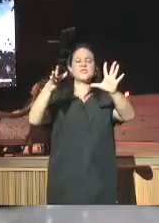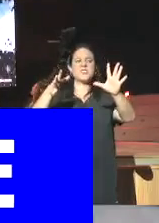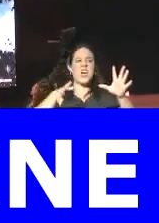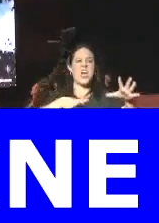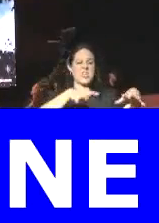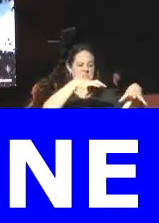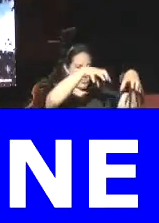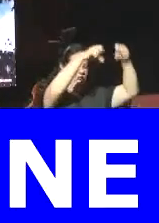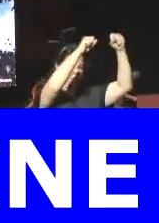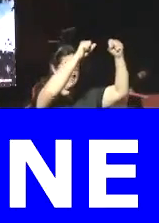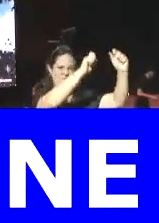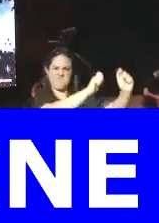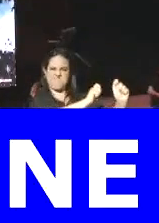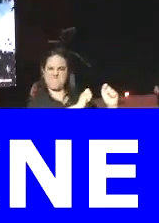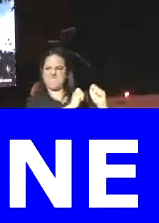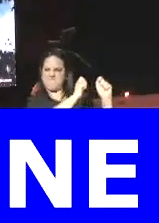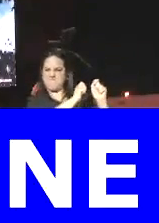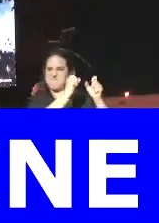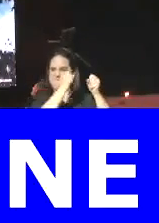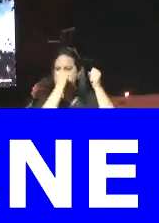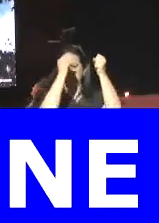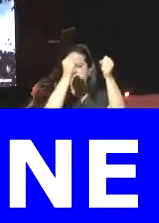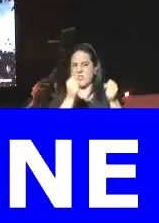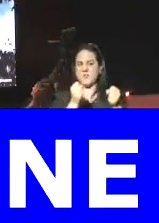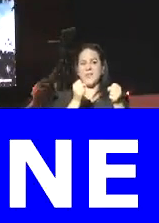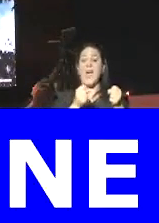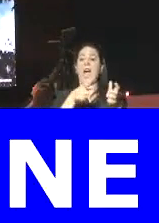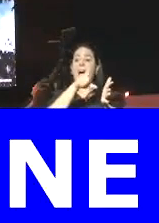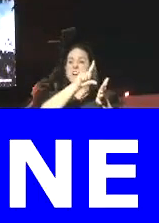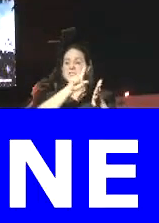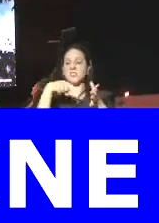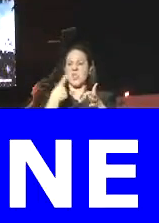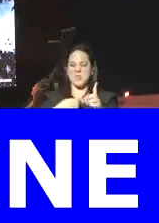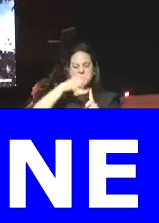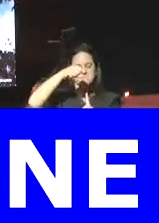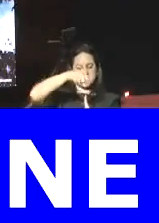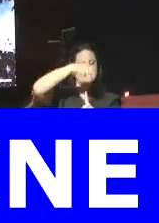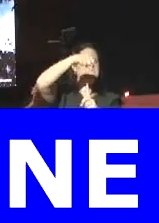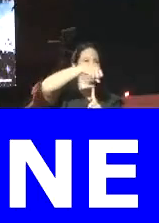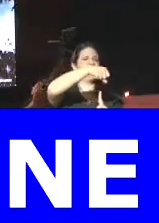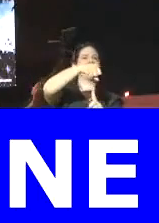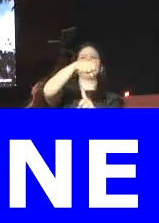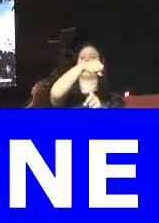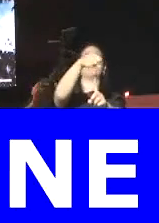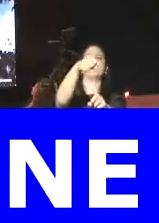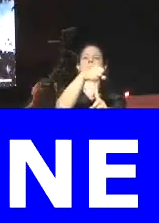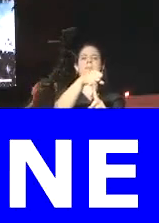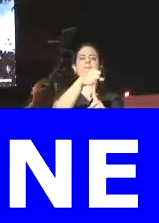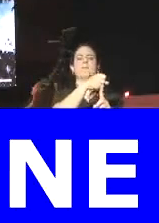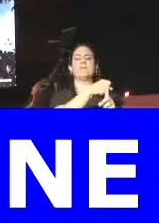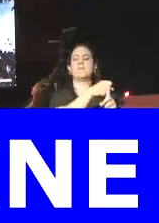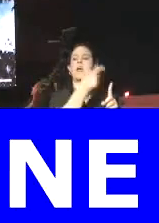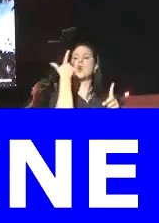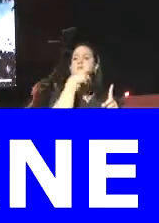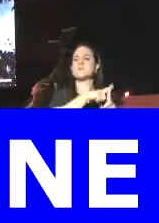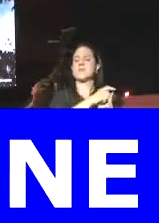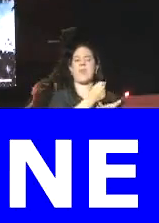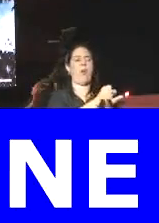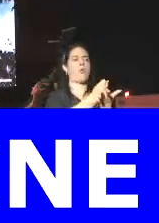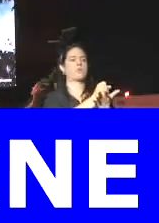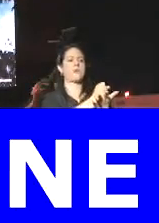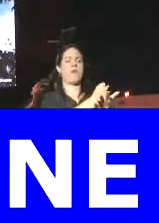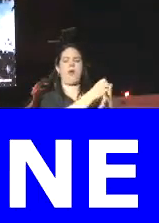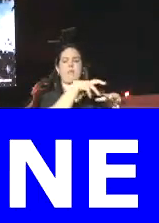se antes podíamos estar sujeitos aos poderes das Trevas quando Jesus entra em cena nós somos